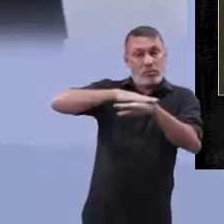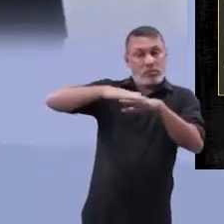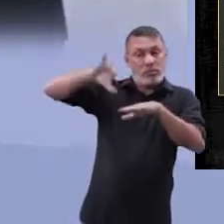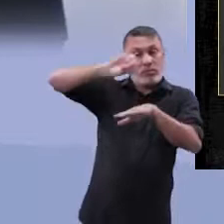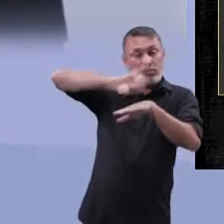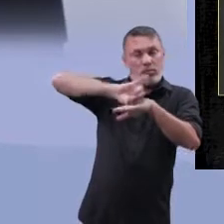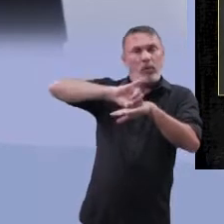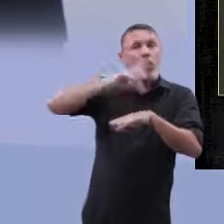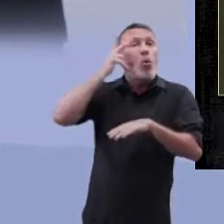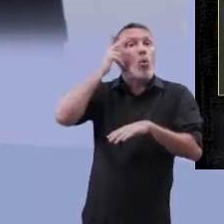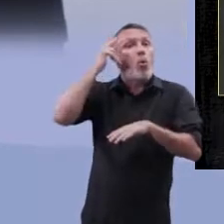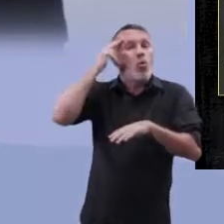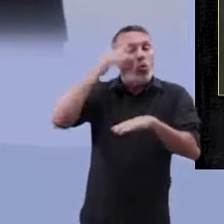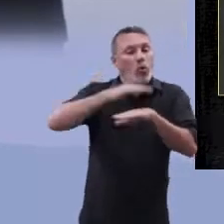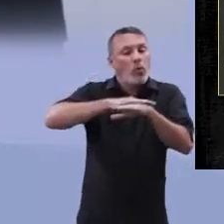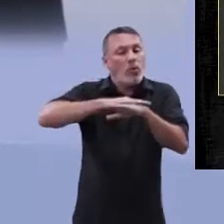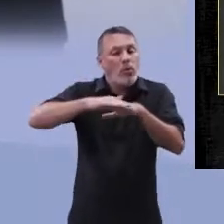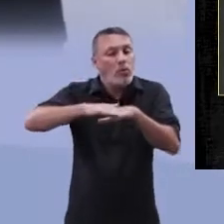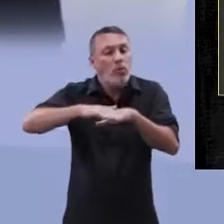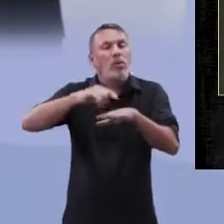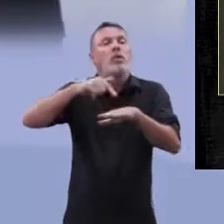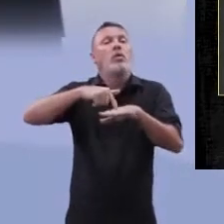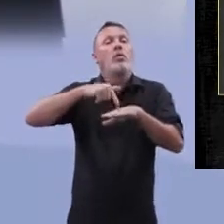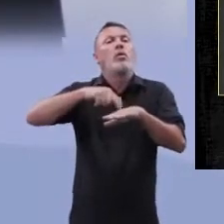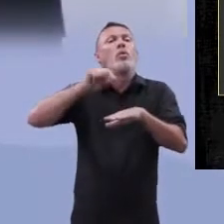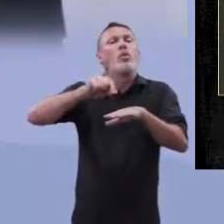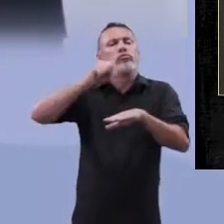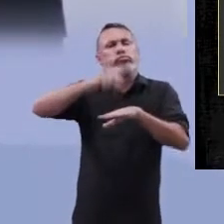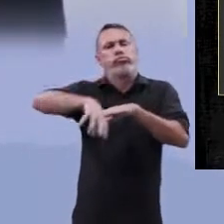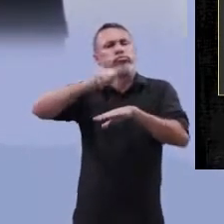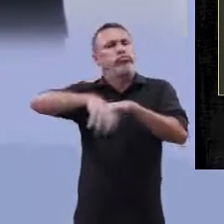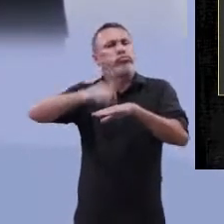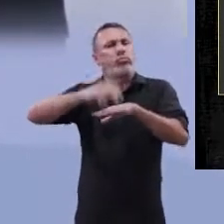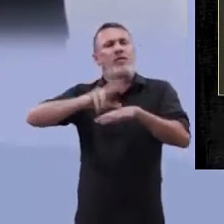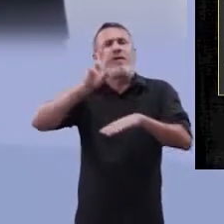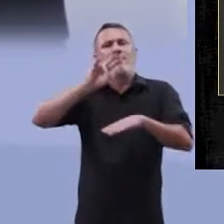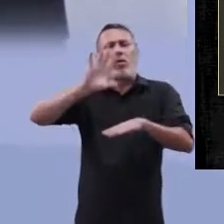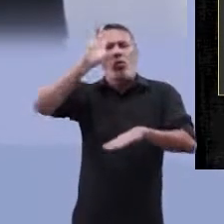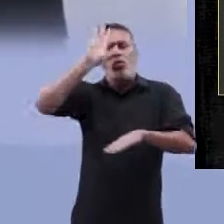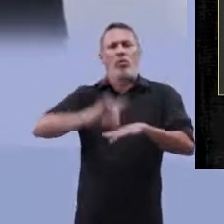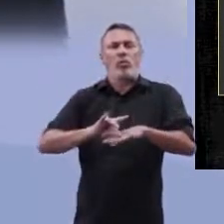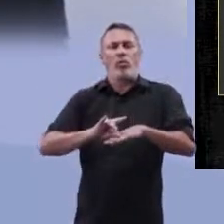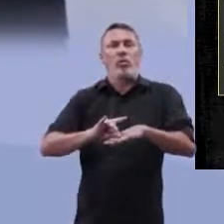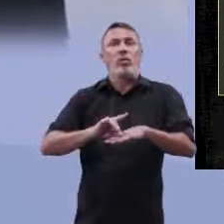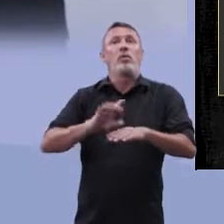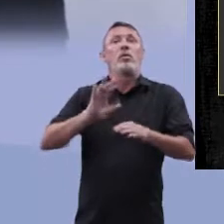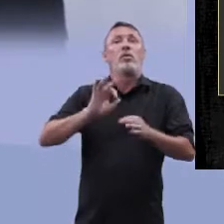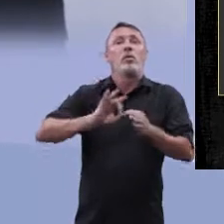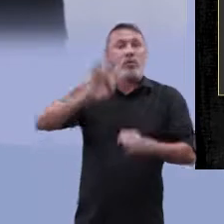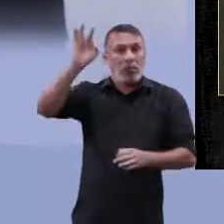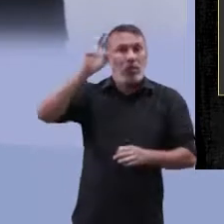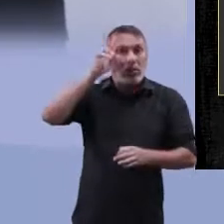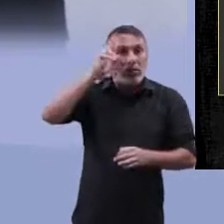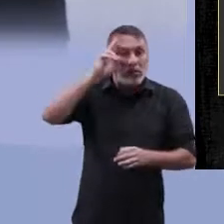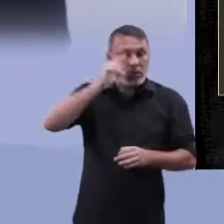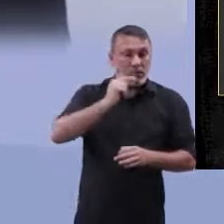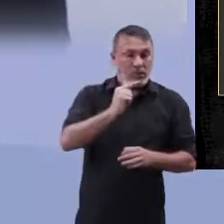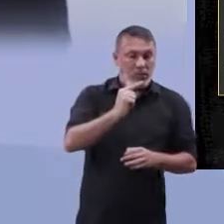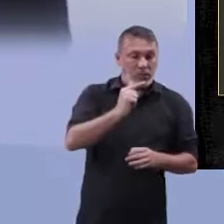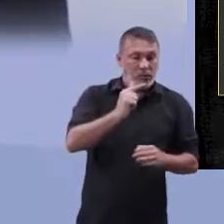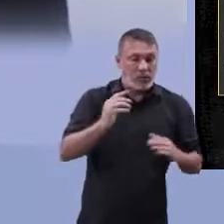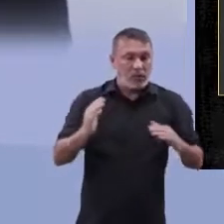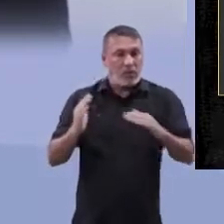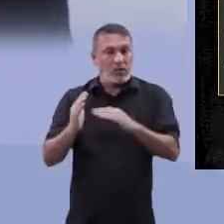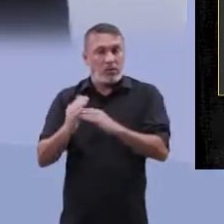A parte de cima tem uma parte comum em cima. Ela vai vazar toda. É na altura de 7